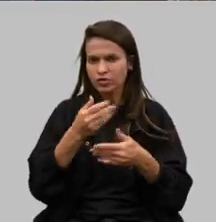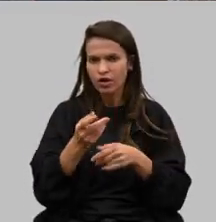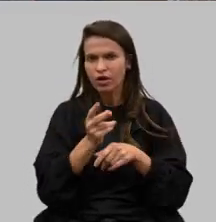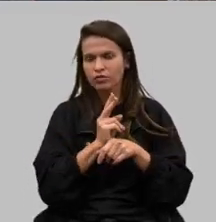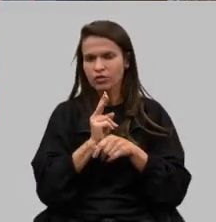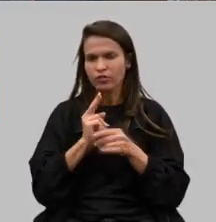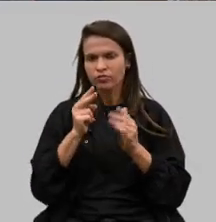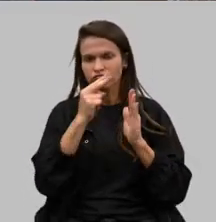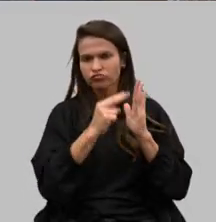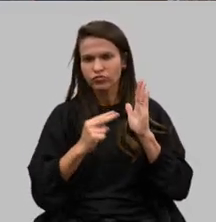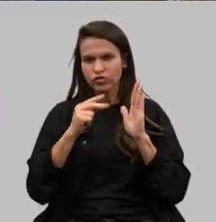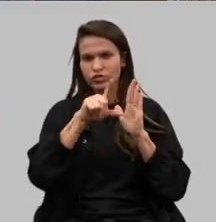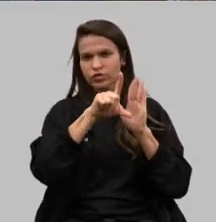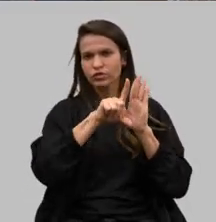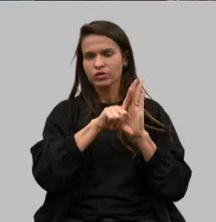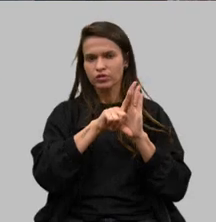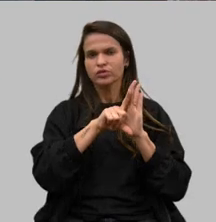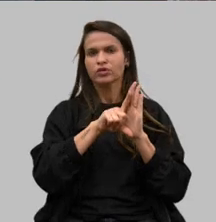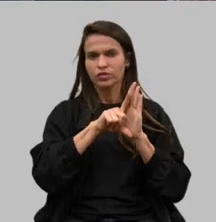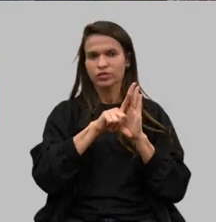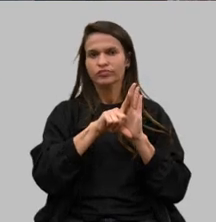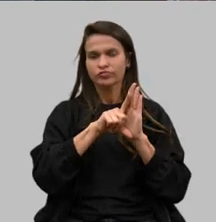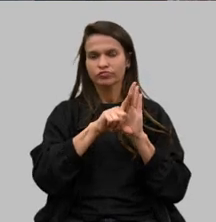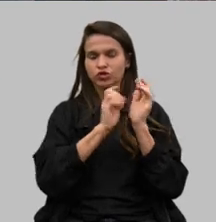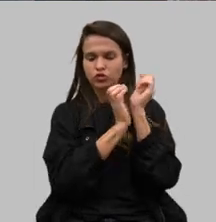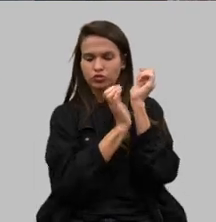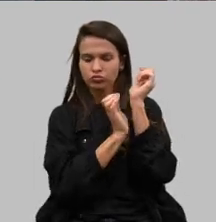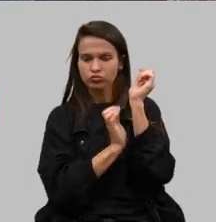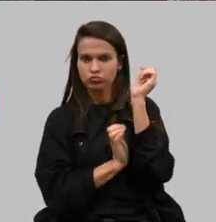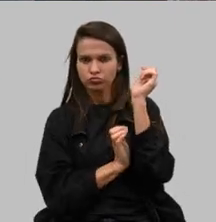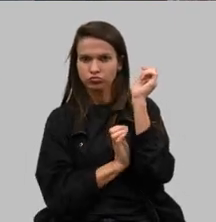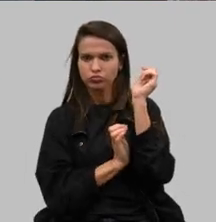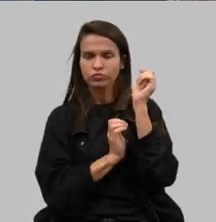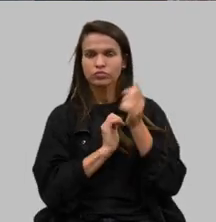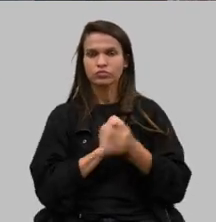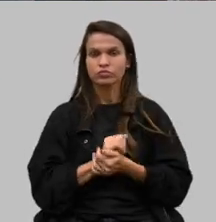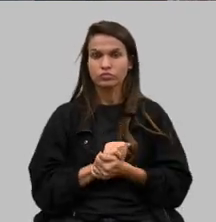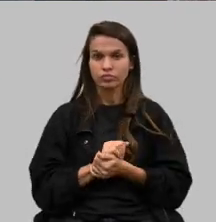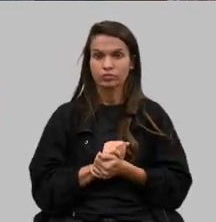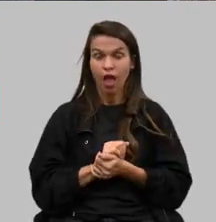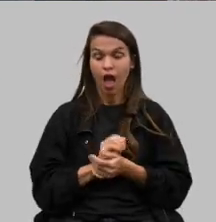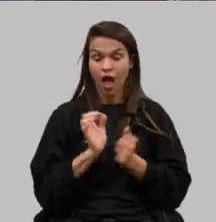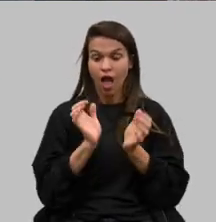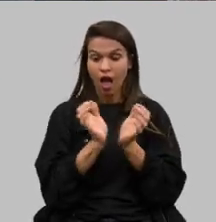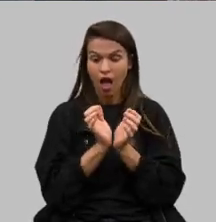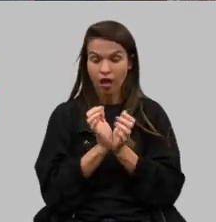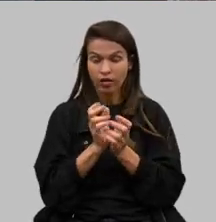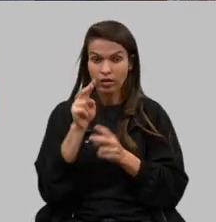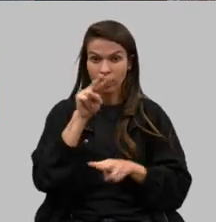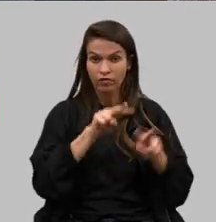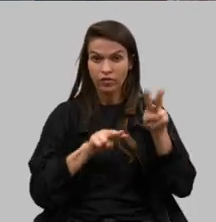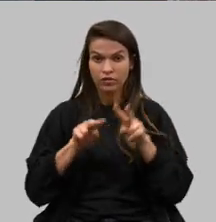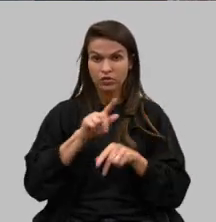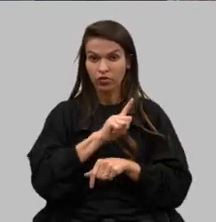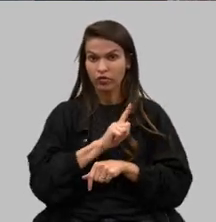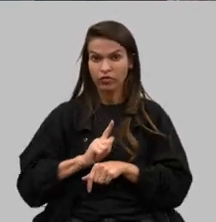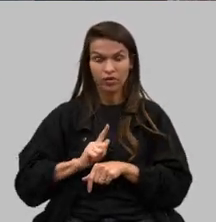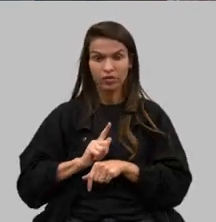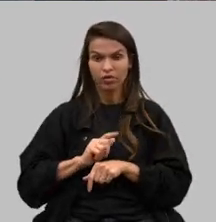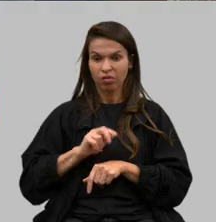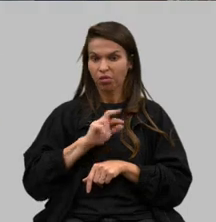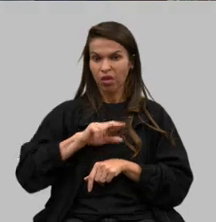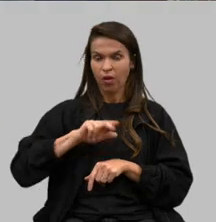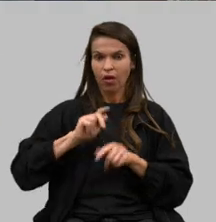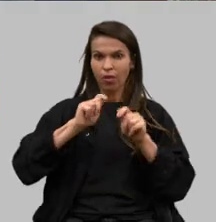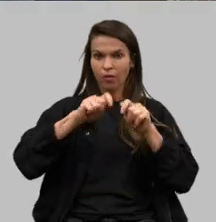legislação de desburocratização se a equipe na avaliação do governo não seria competente para